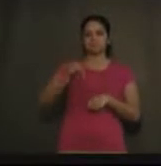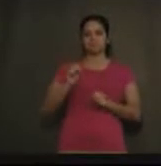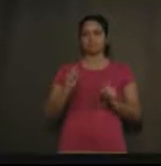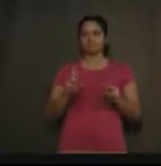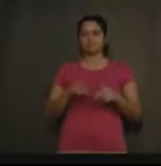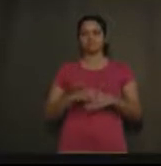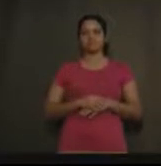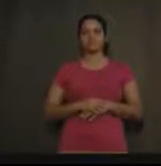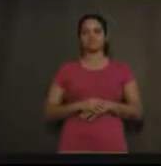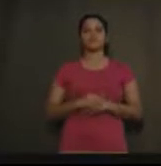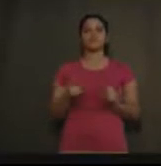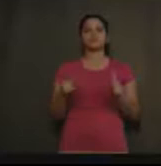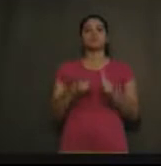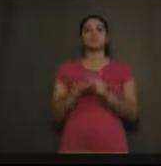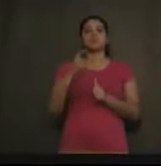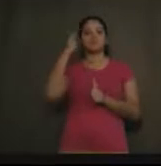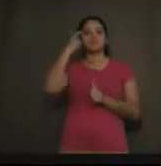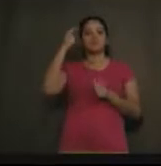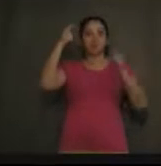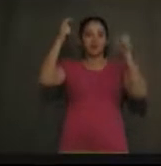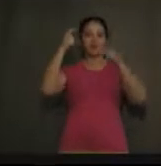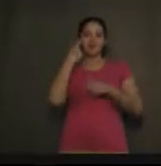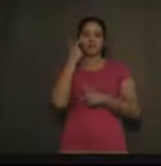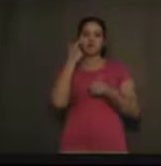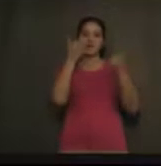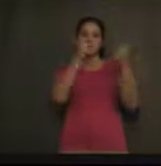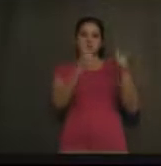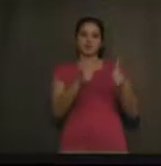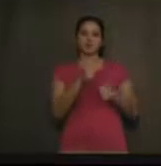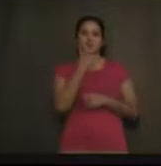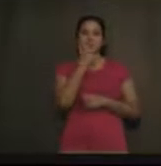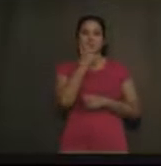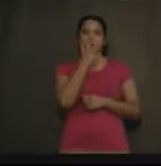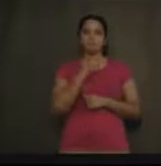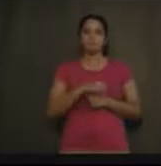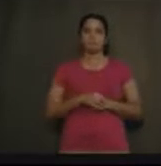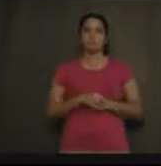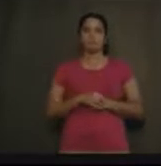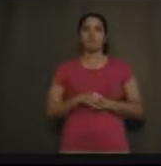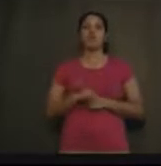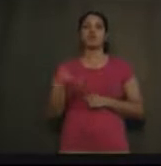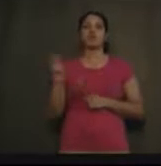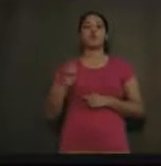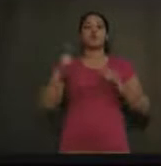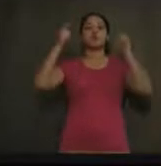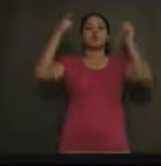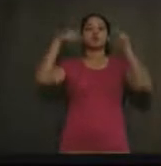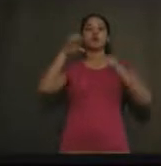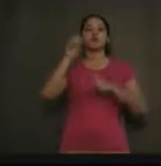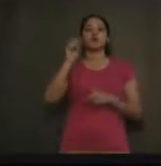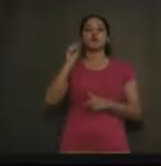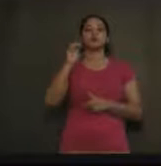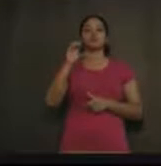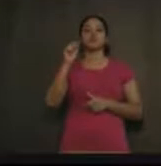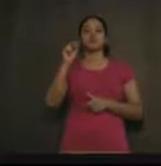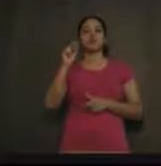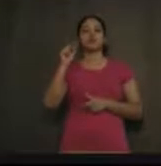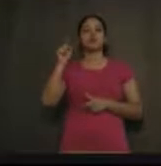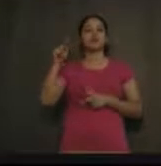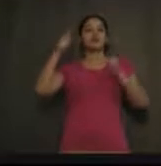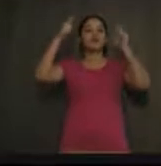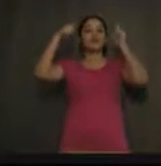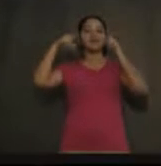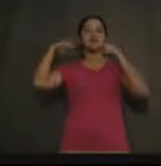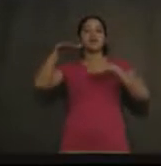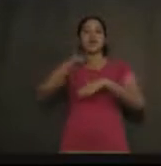Então, em primeiro lugar, o rei. Essa é uma imagem, uma pintura do rei Oscar II. Ele era rei na época da Suécia e da Noruega.